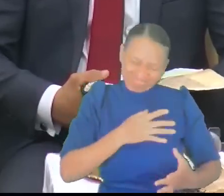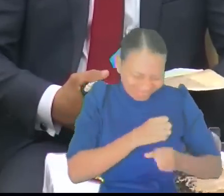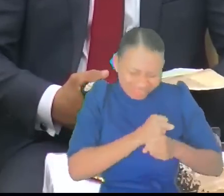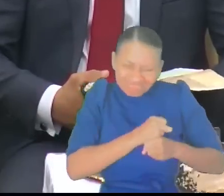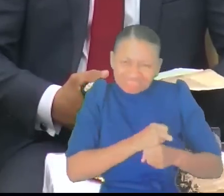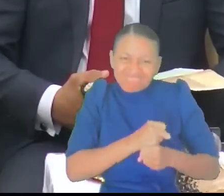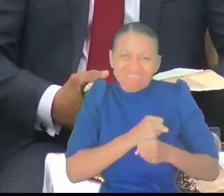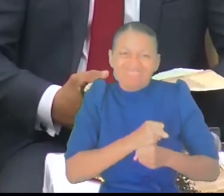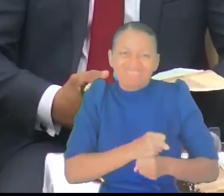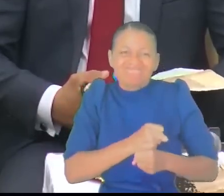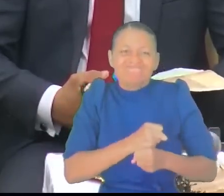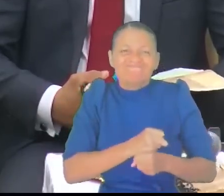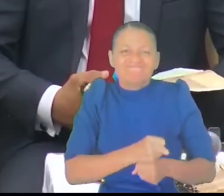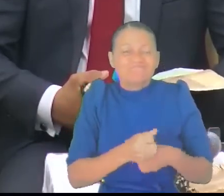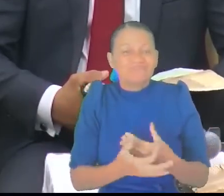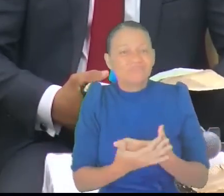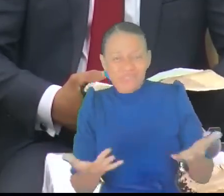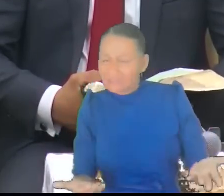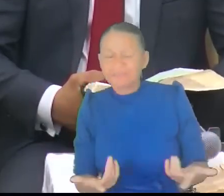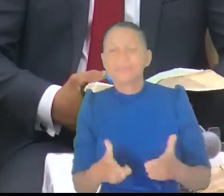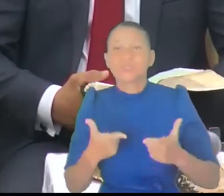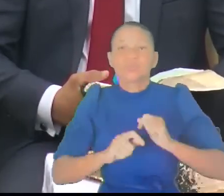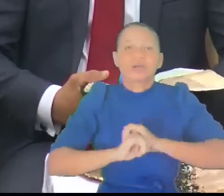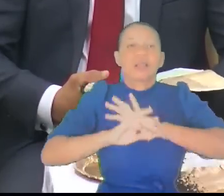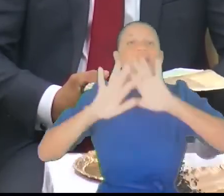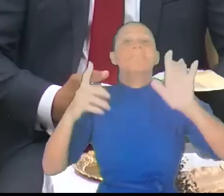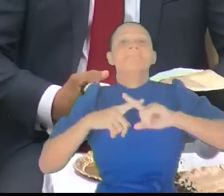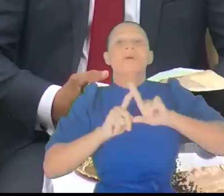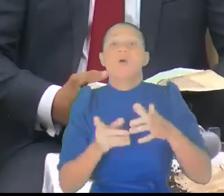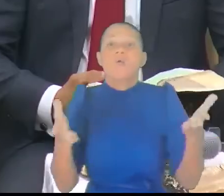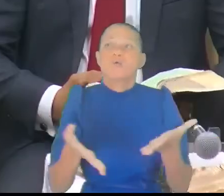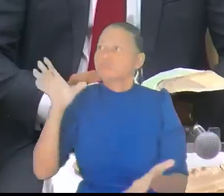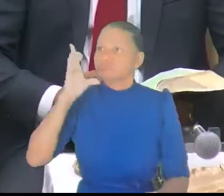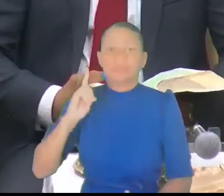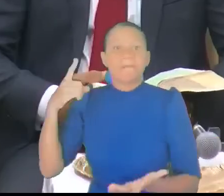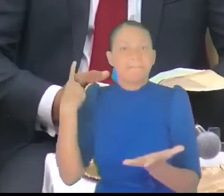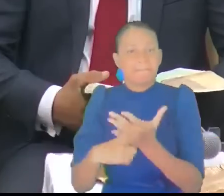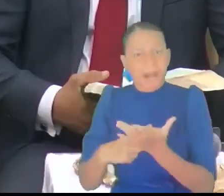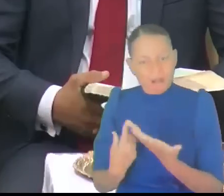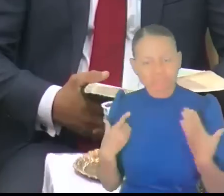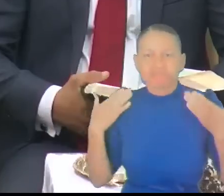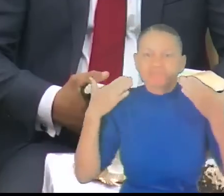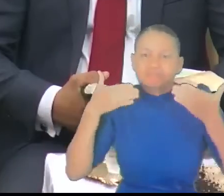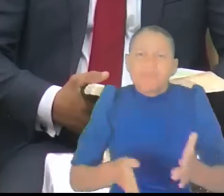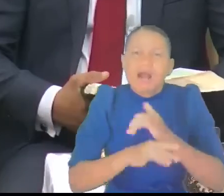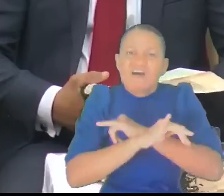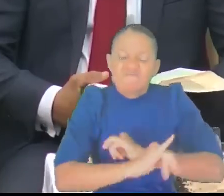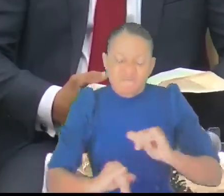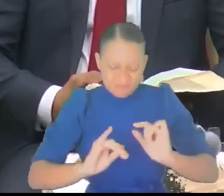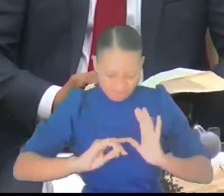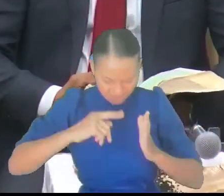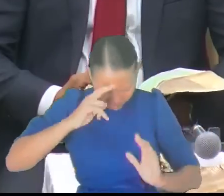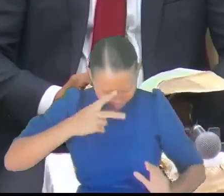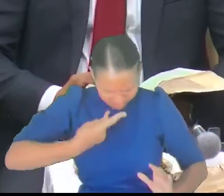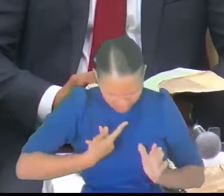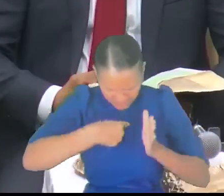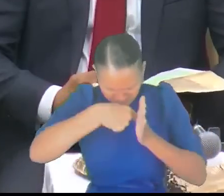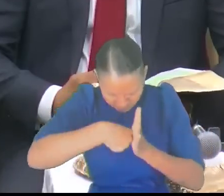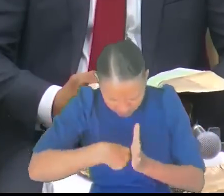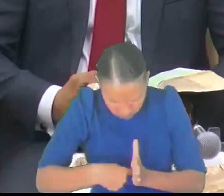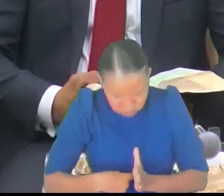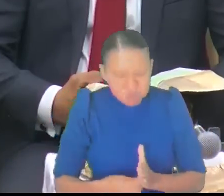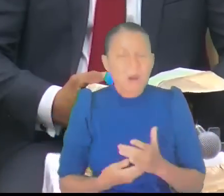mais escuridão do que luz. Mas Deus hoje nos trouxe aqui para nos confrontar, e Paulo